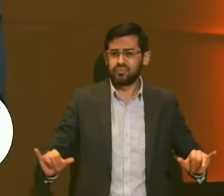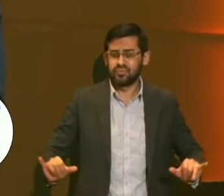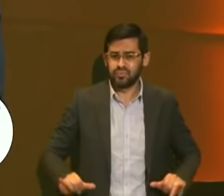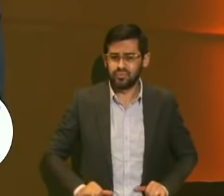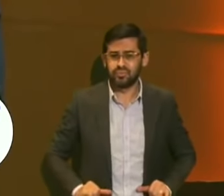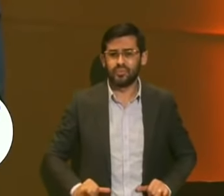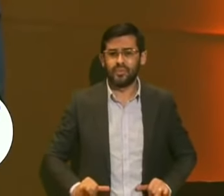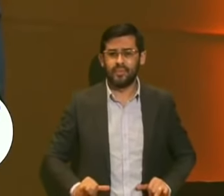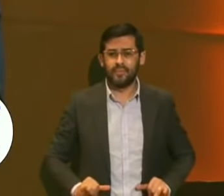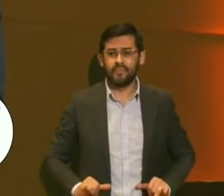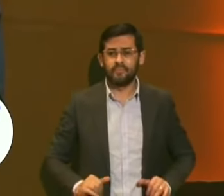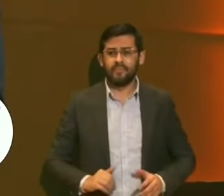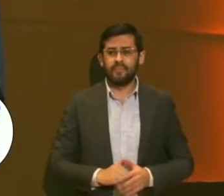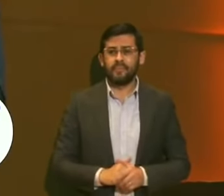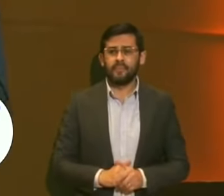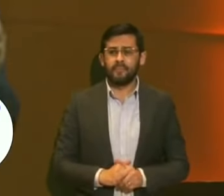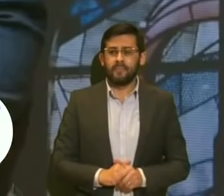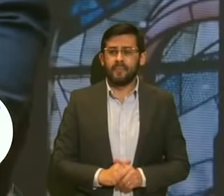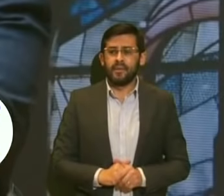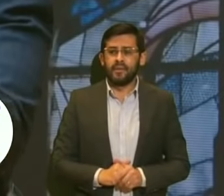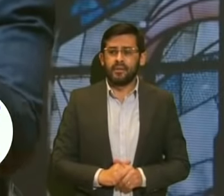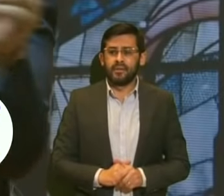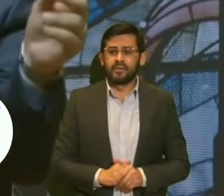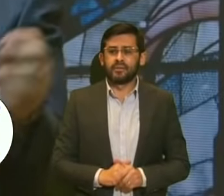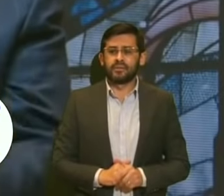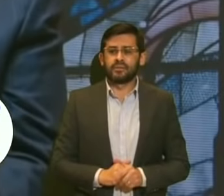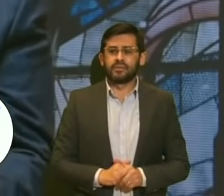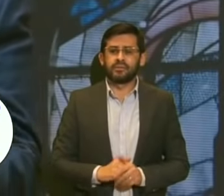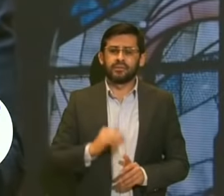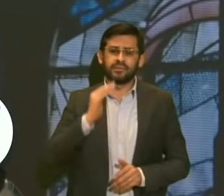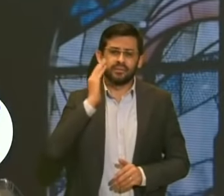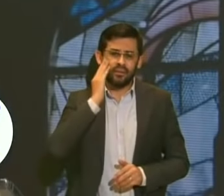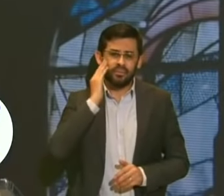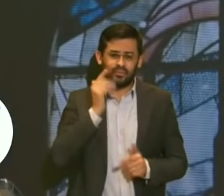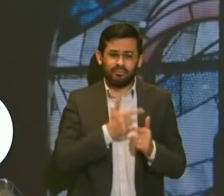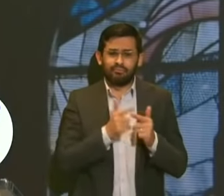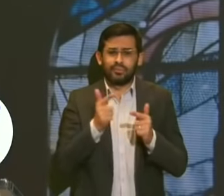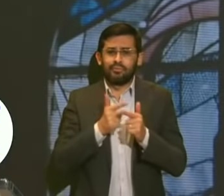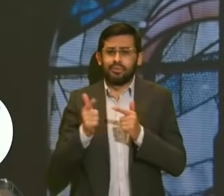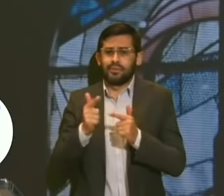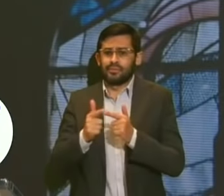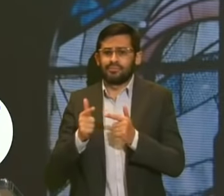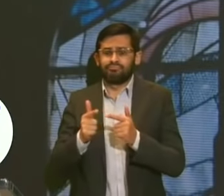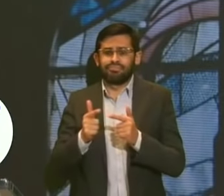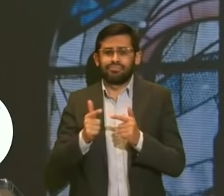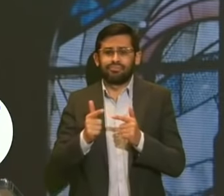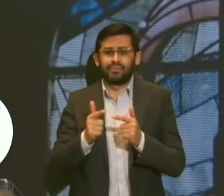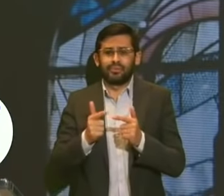desvios na sua sexualidade,